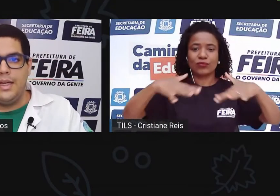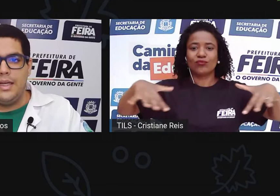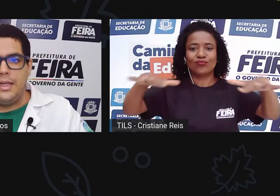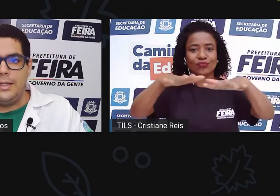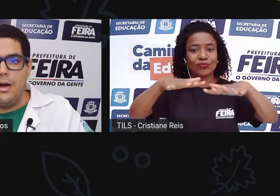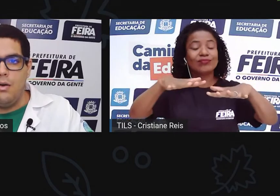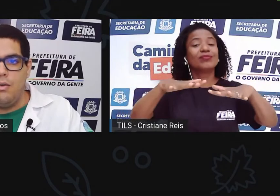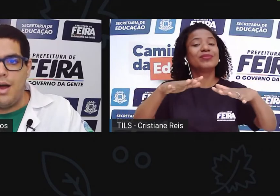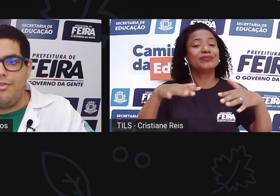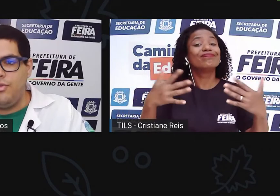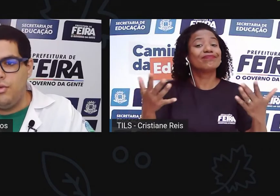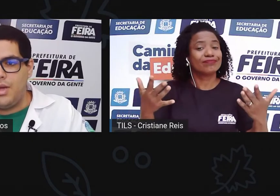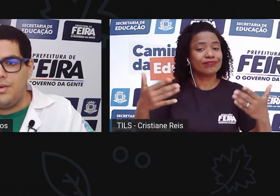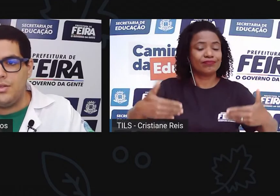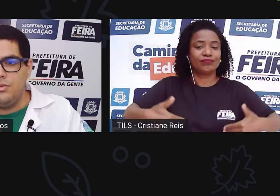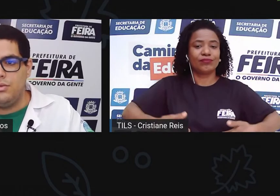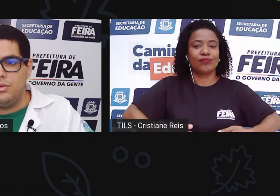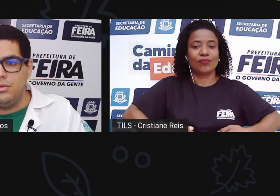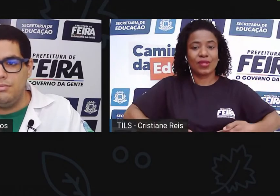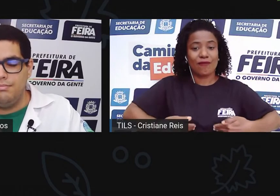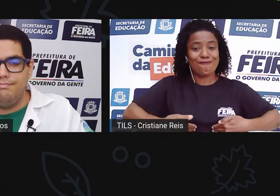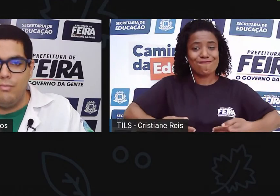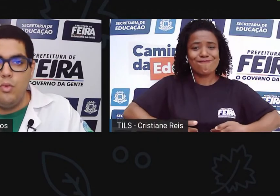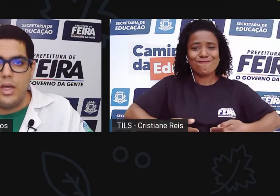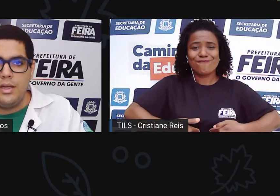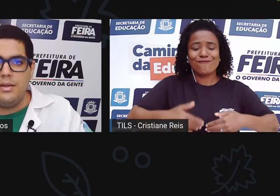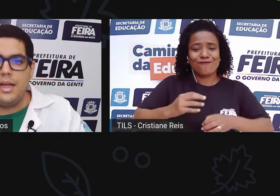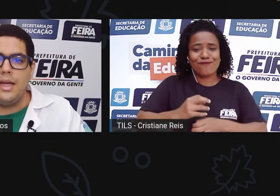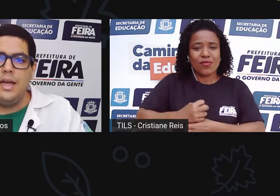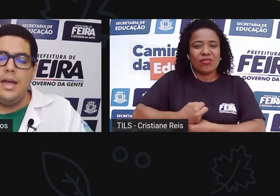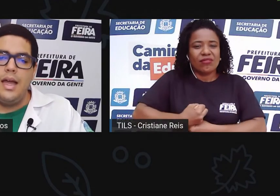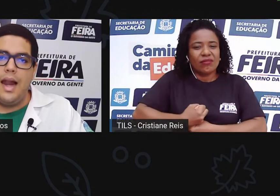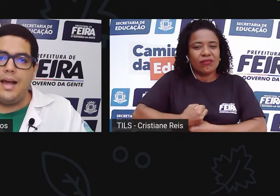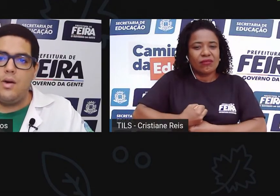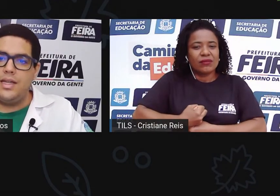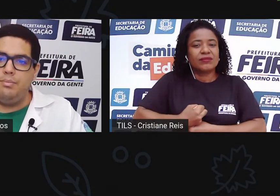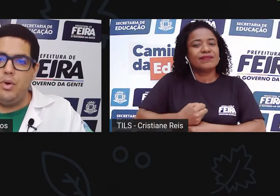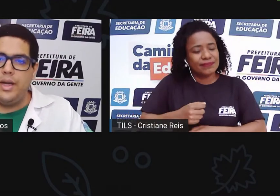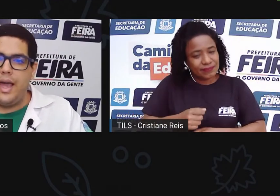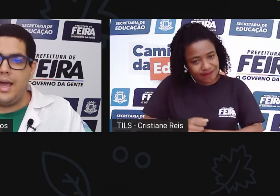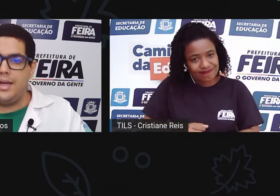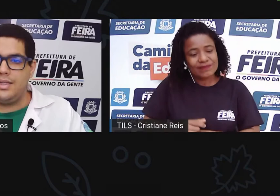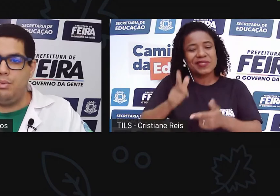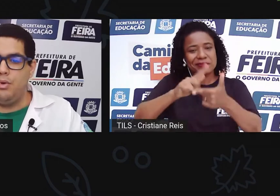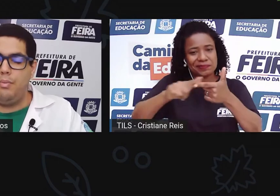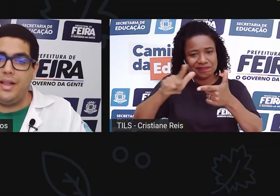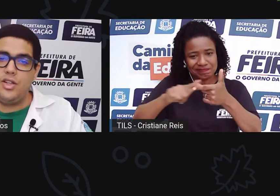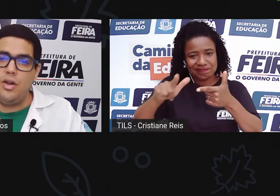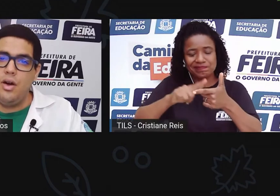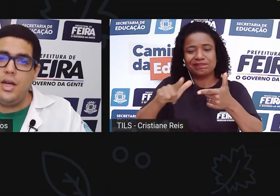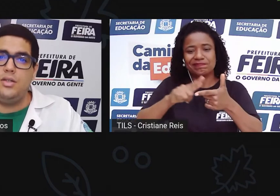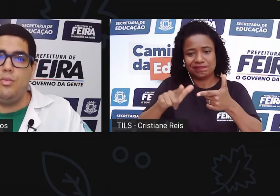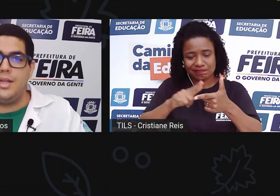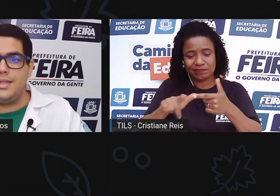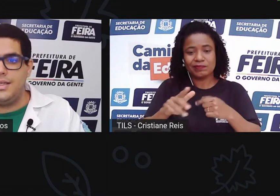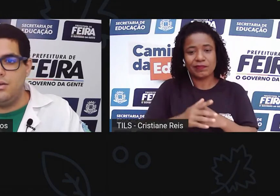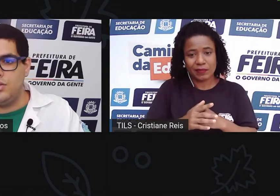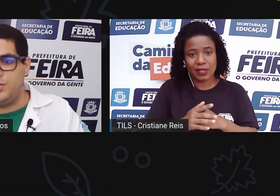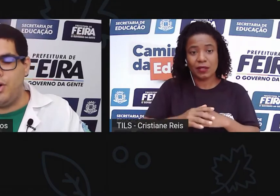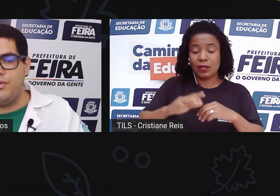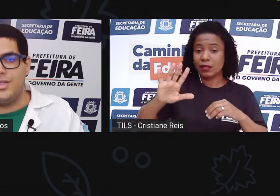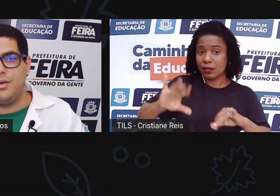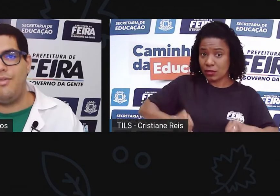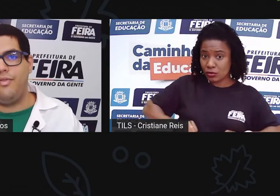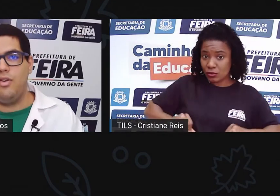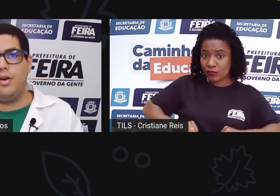fome. Então, a fome é um assunto ruim, né? Ela é causada por guerras, pela história de dominação